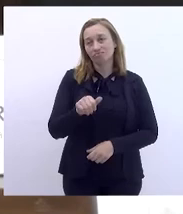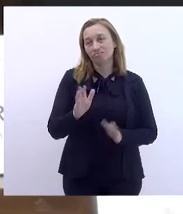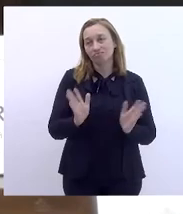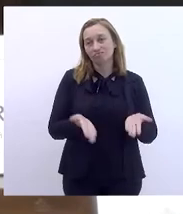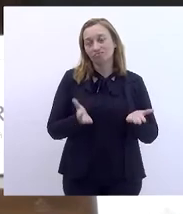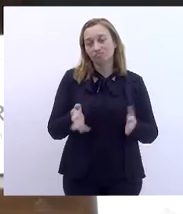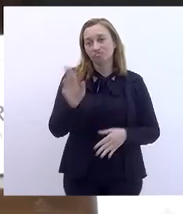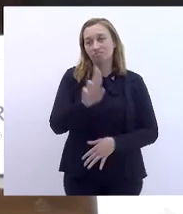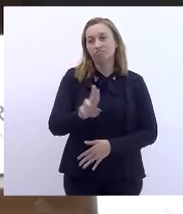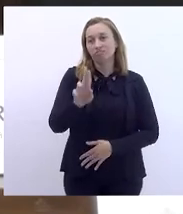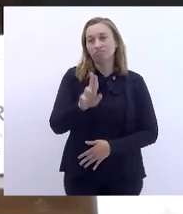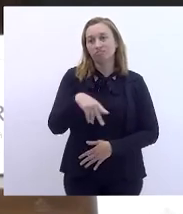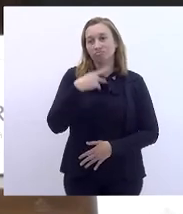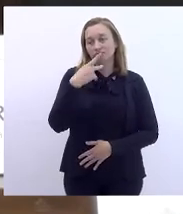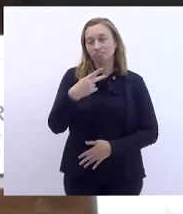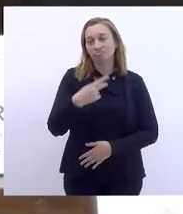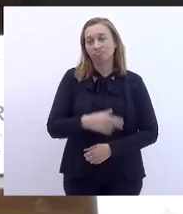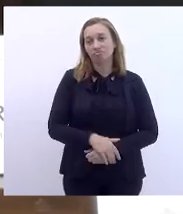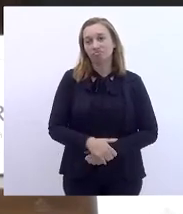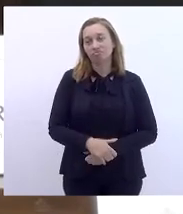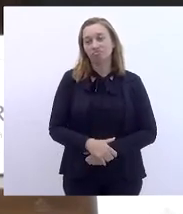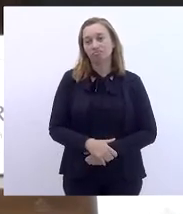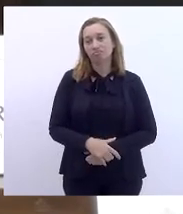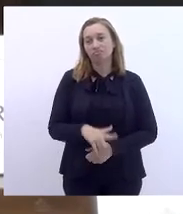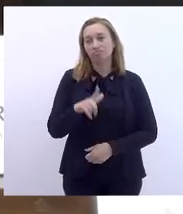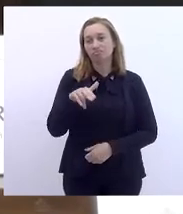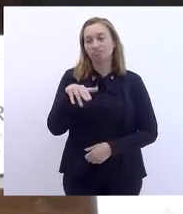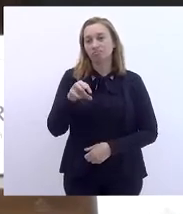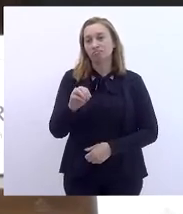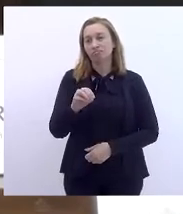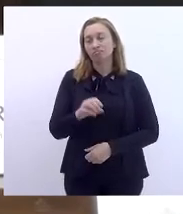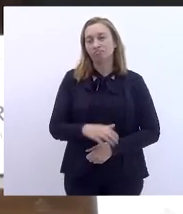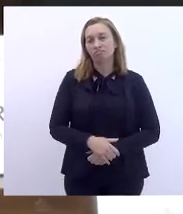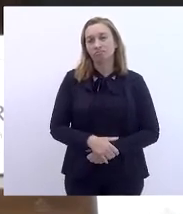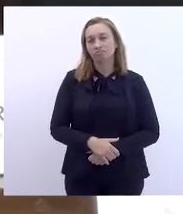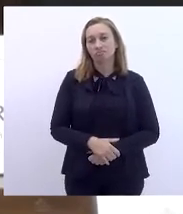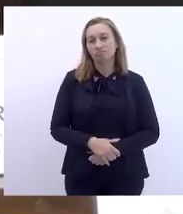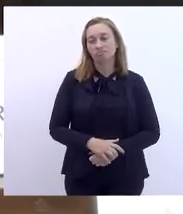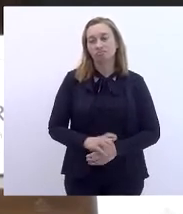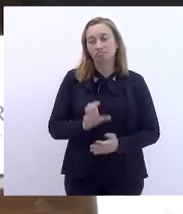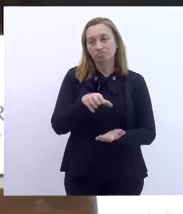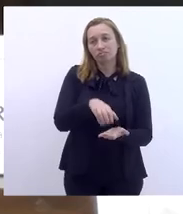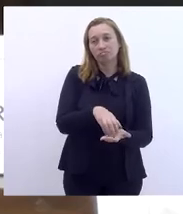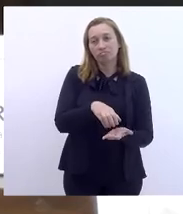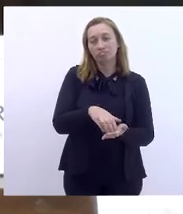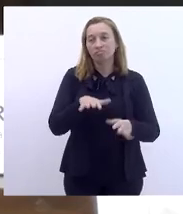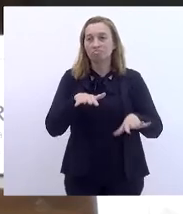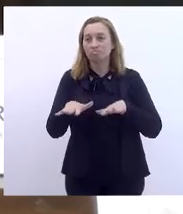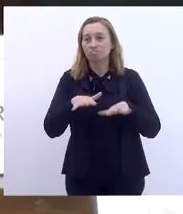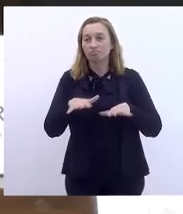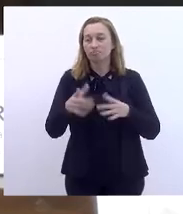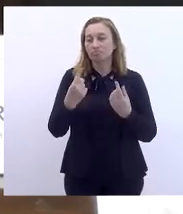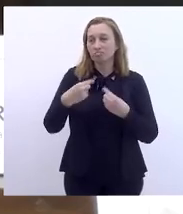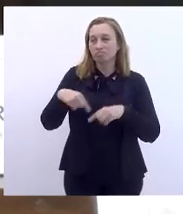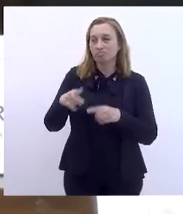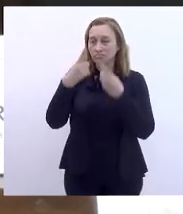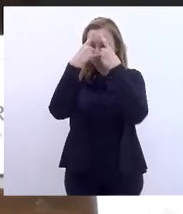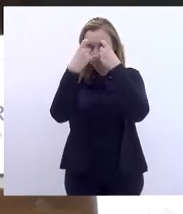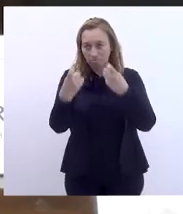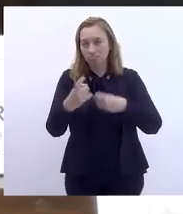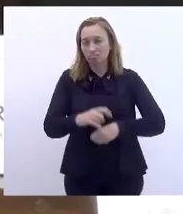para fazer o uso da palavra Luciano Norberto da rede de comunidades e movimentos contra a violência